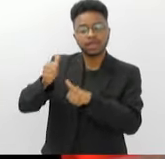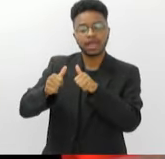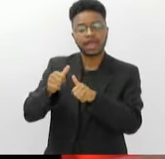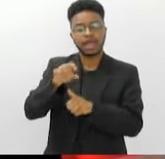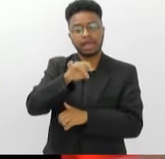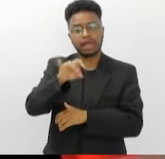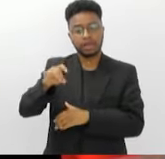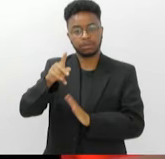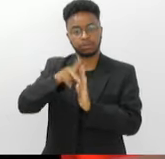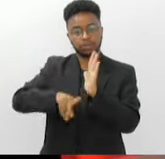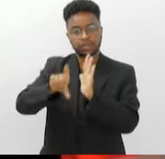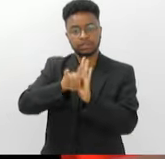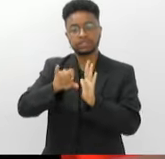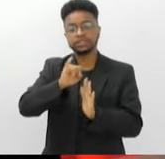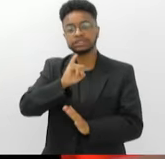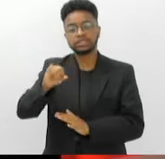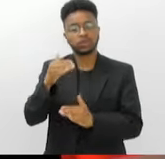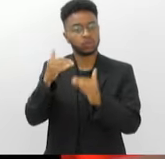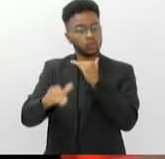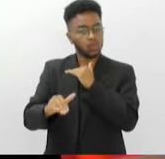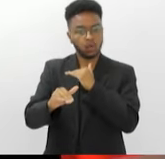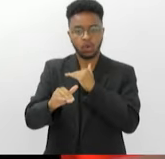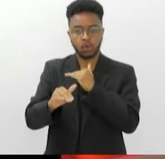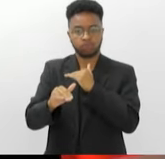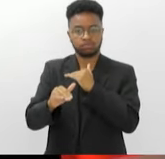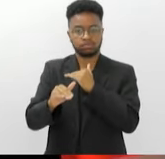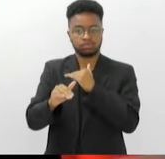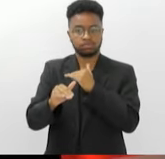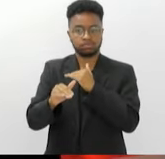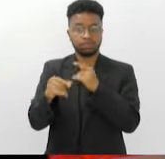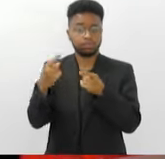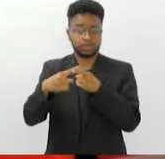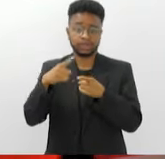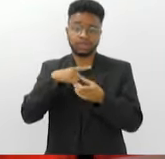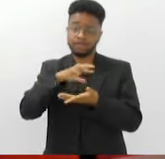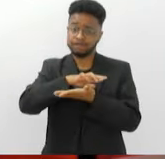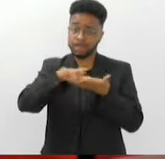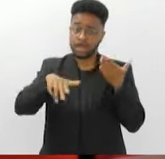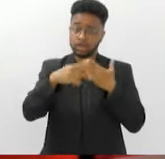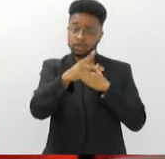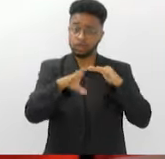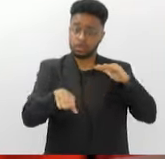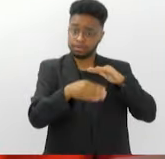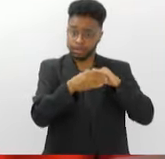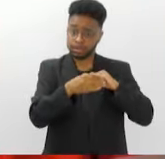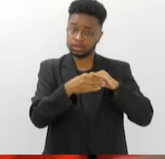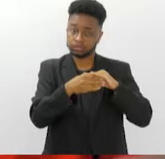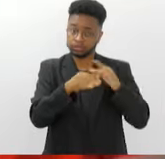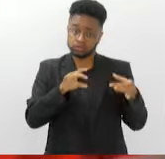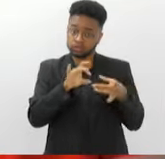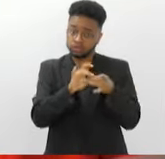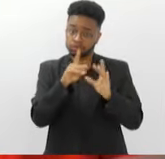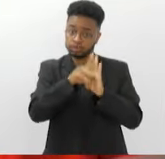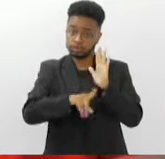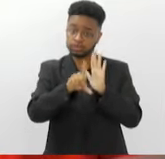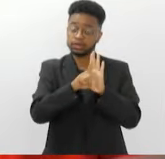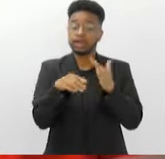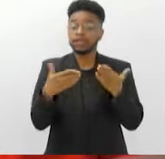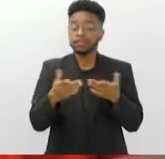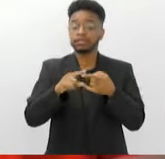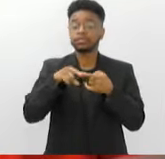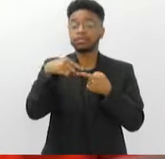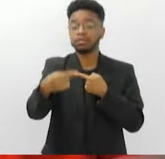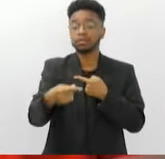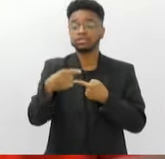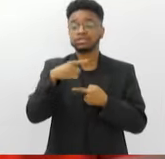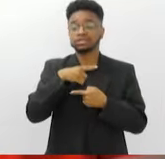gente não concorda ou não concorda integralmente, até porque várias emendas suas foram incorporadas, vai gerar um mecanismo que eu